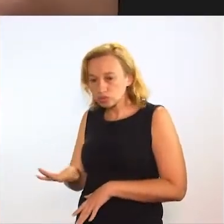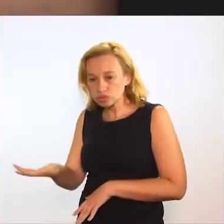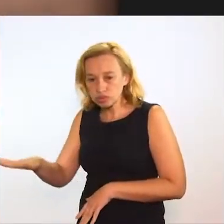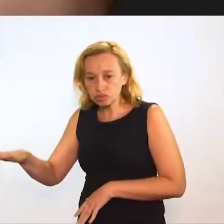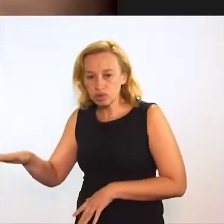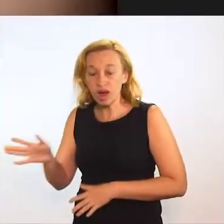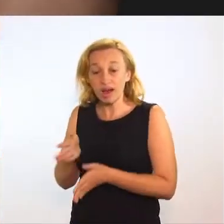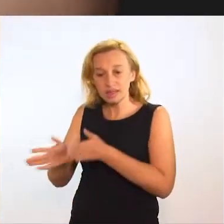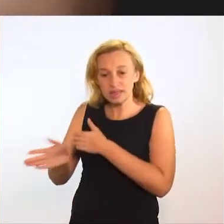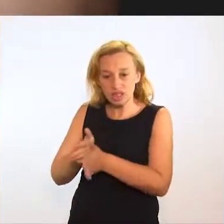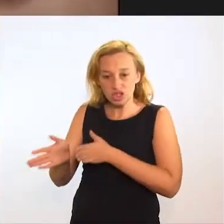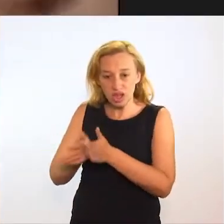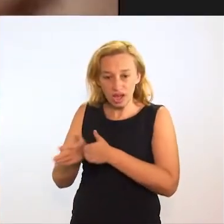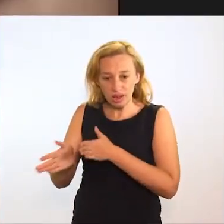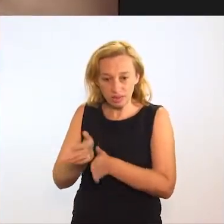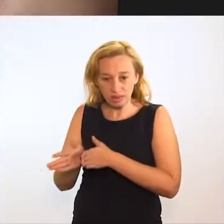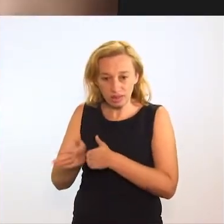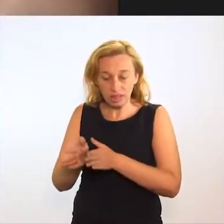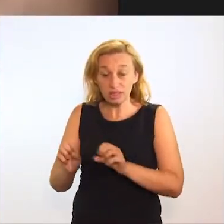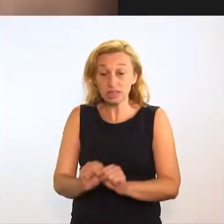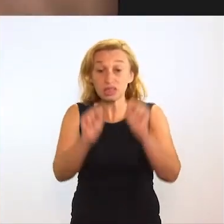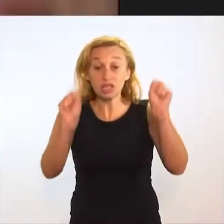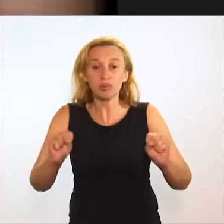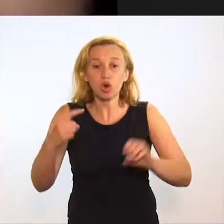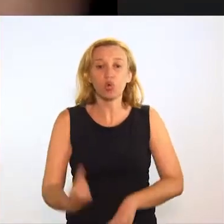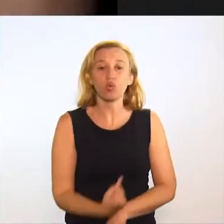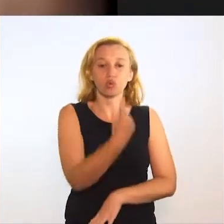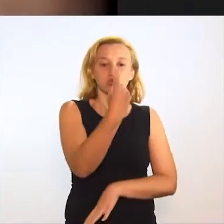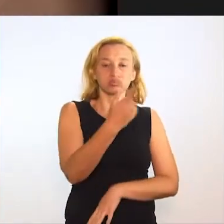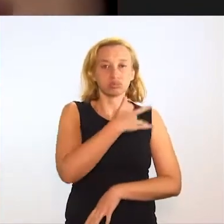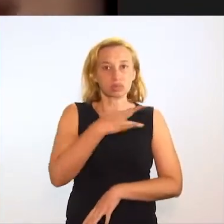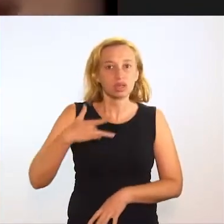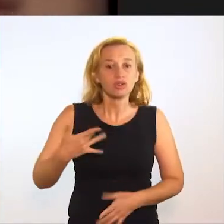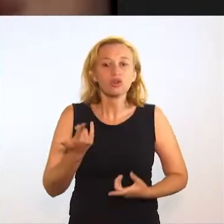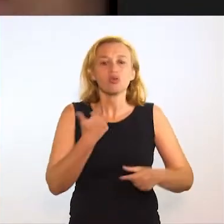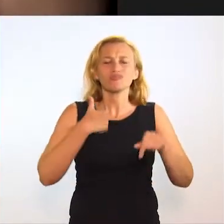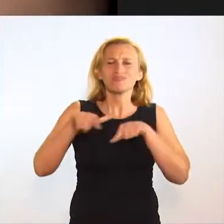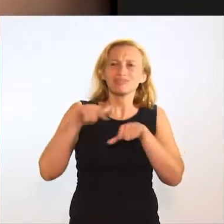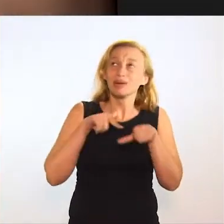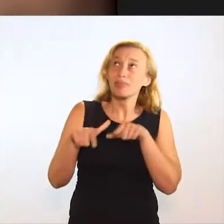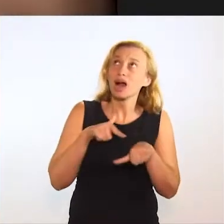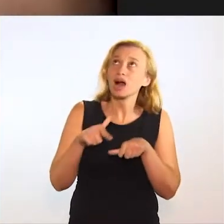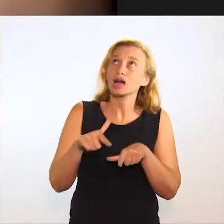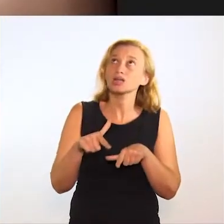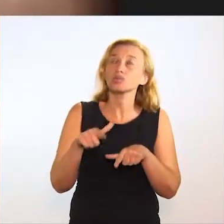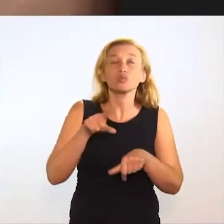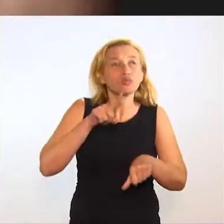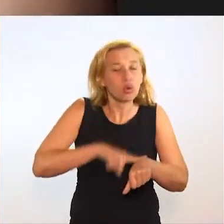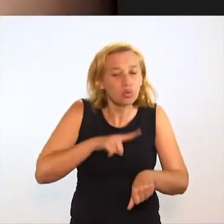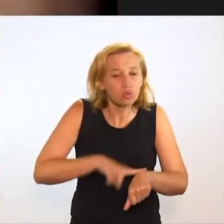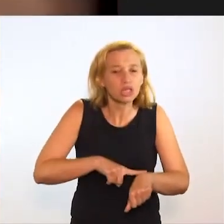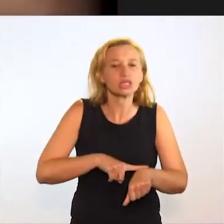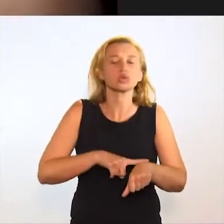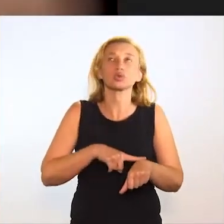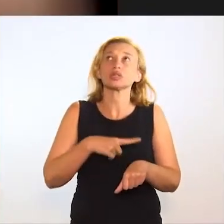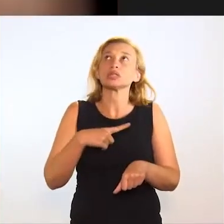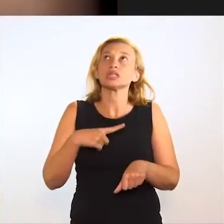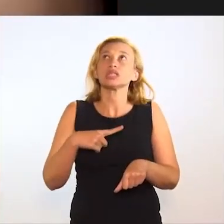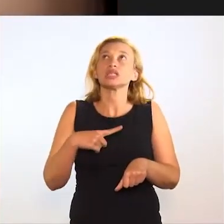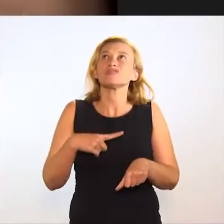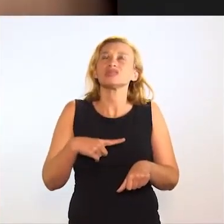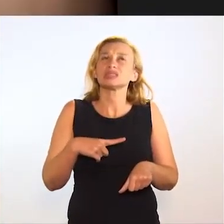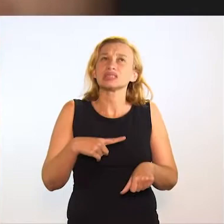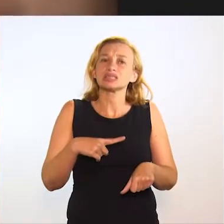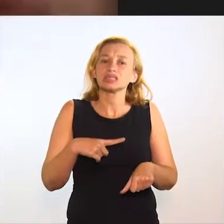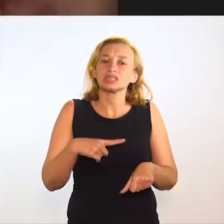a acessarem o sistema público de saúde. Então, foi um trabalho, foi um momento, tem